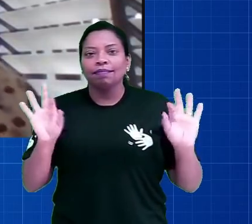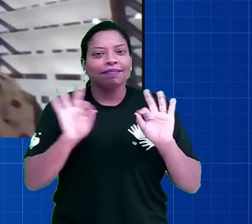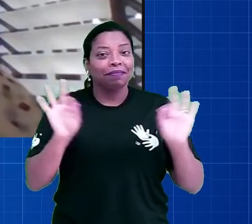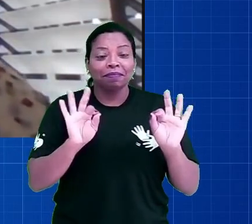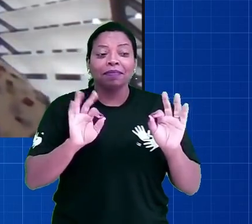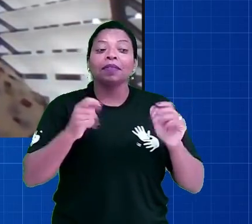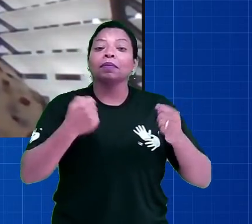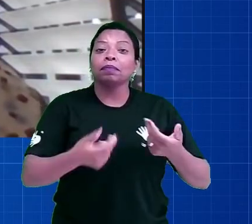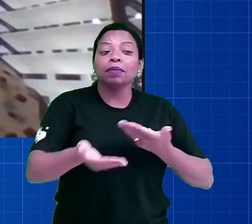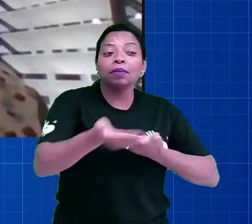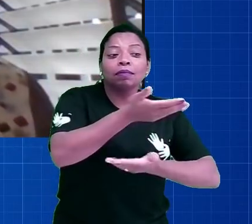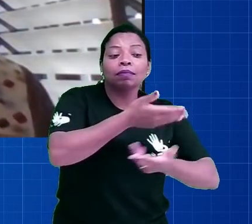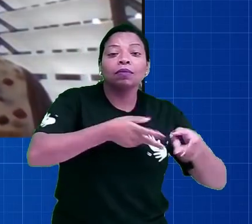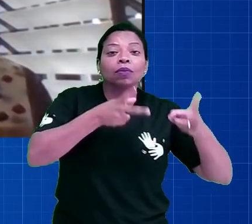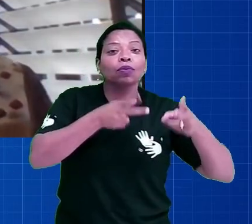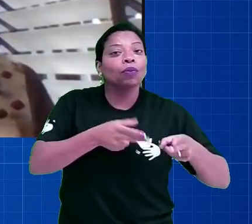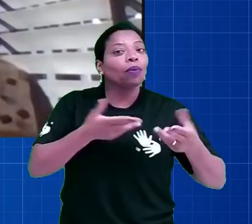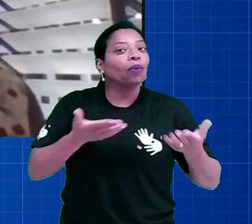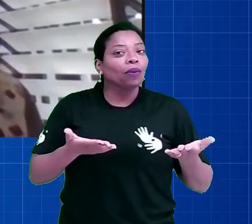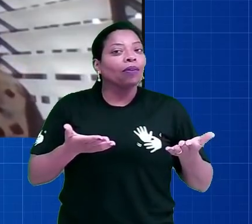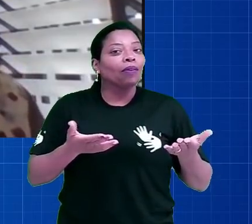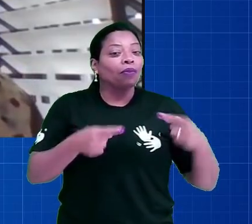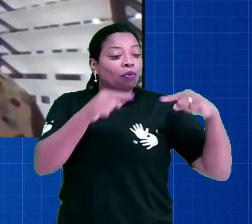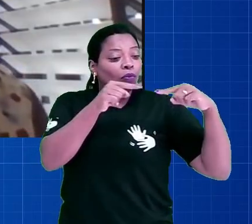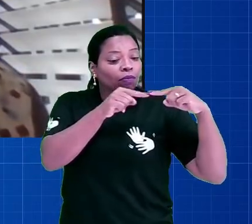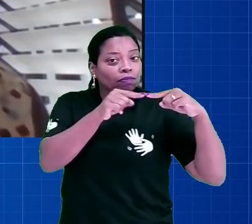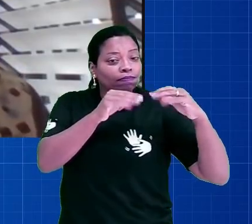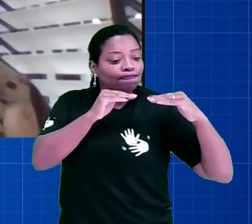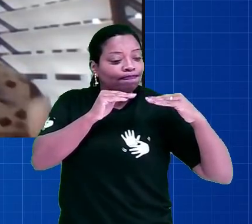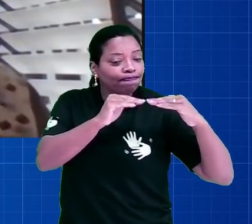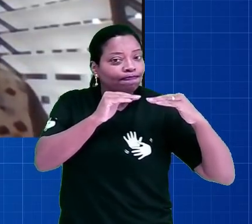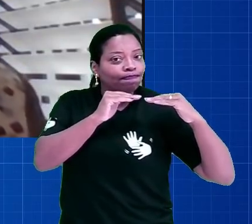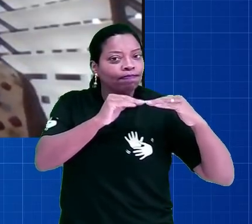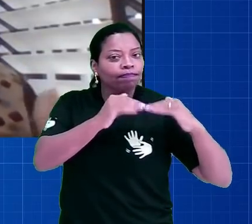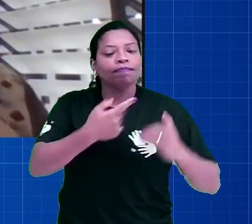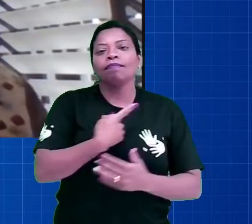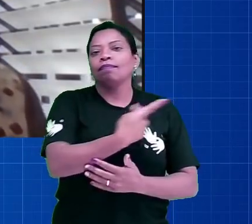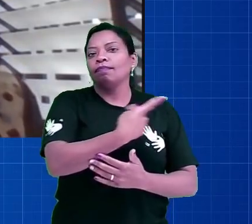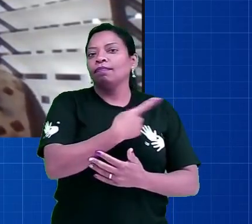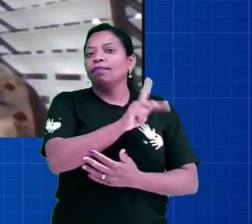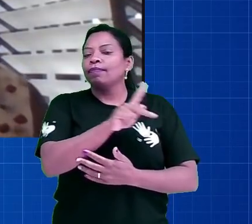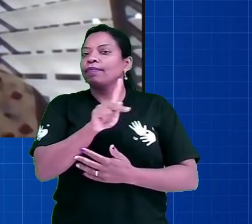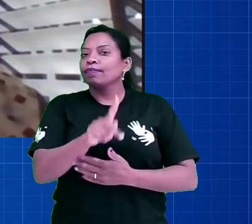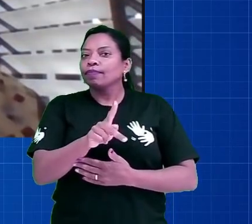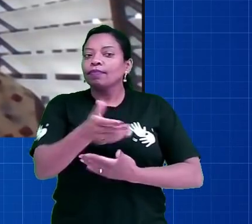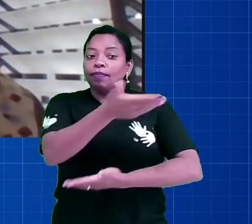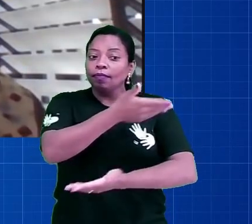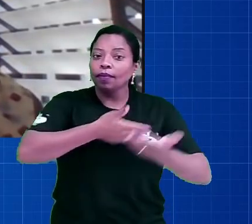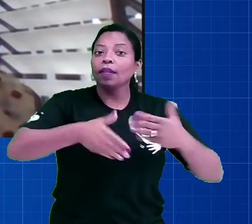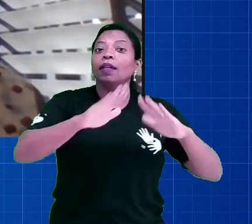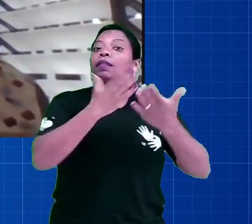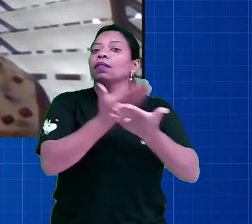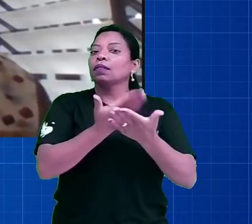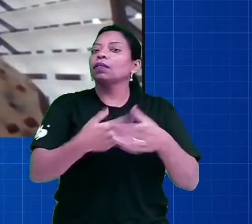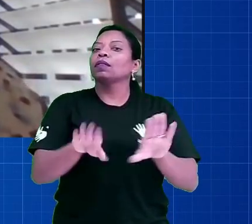proposta dos professores. Então, é uma proposta que ela precisa ser vivenciada, compartilhada, construída